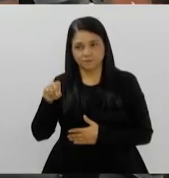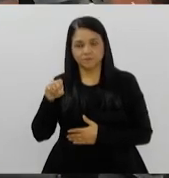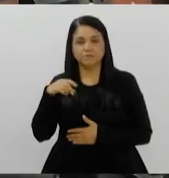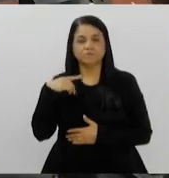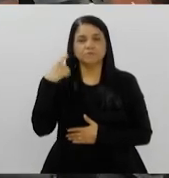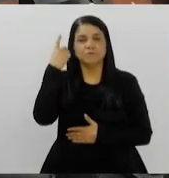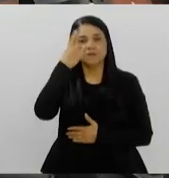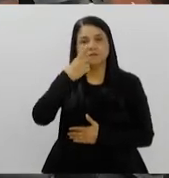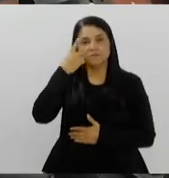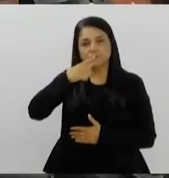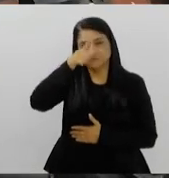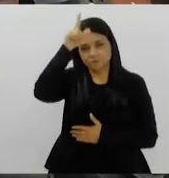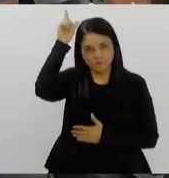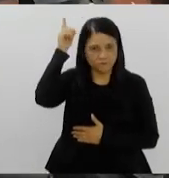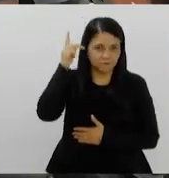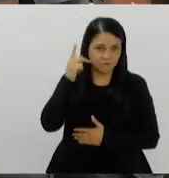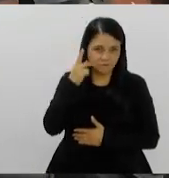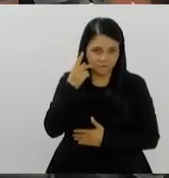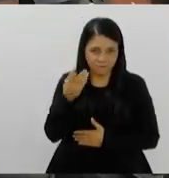Deputado Luiz Paulo, por favor.